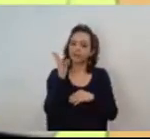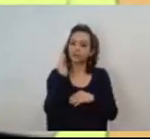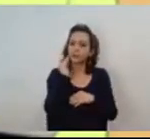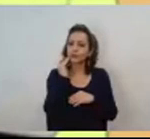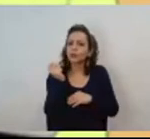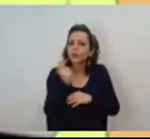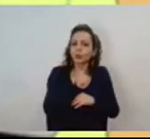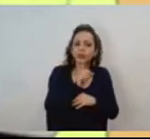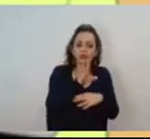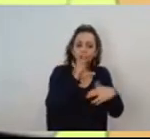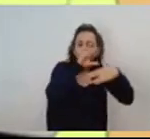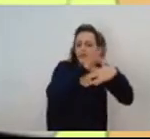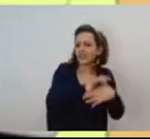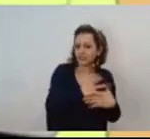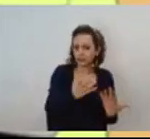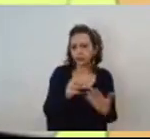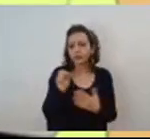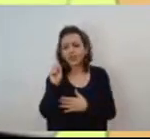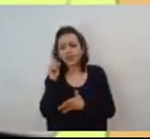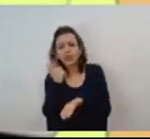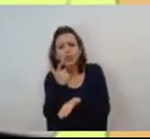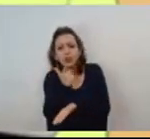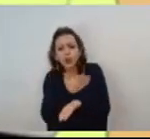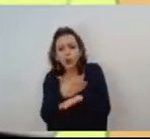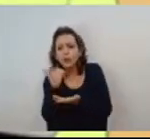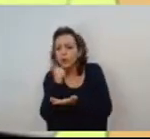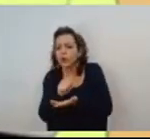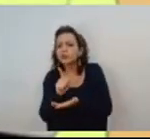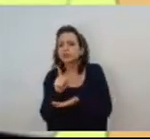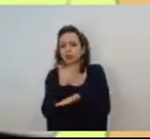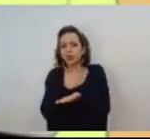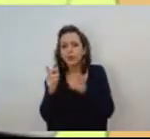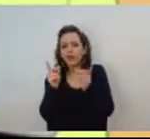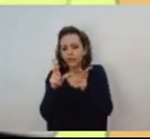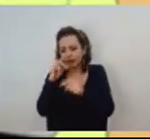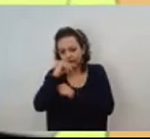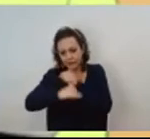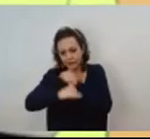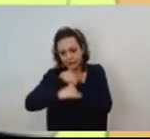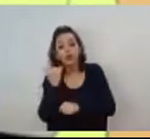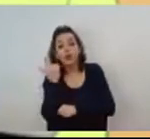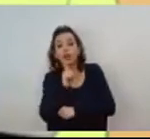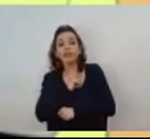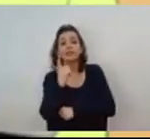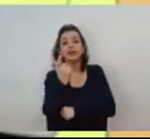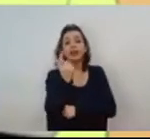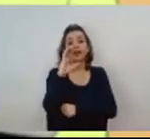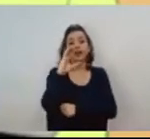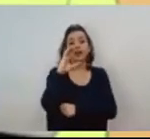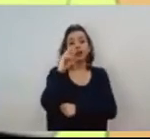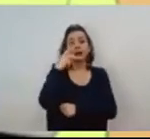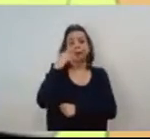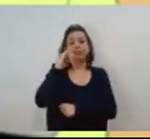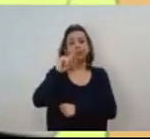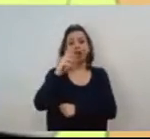eles conseguem começar a fazer um capital de giro né para investir no produto não físico na realizar o grande sonho deles que é ver o produto